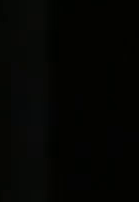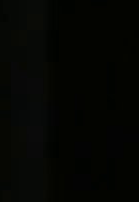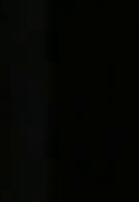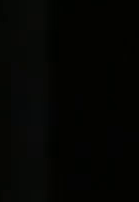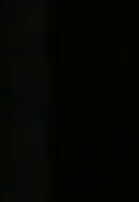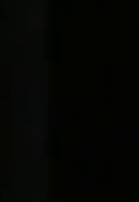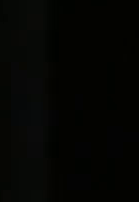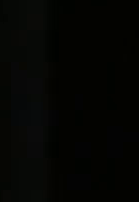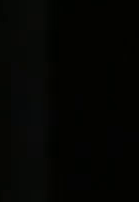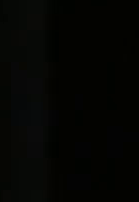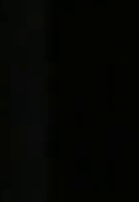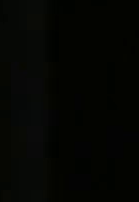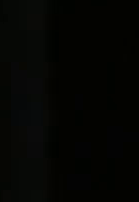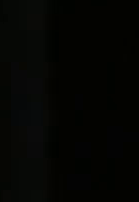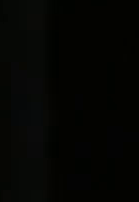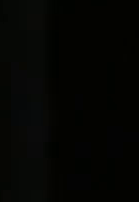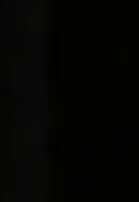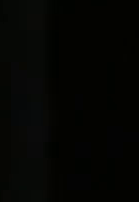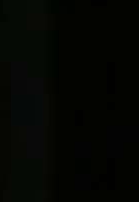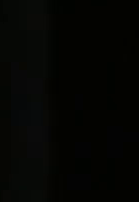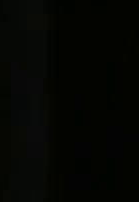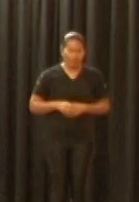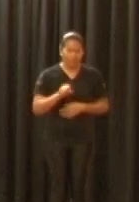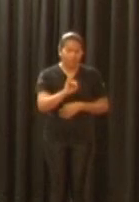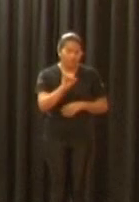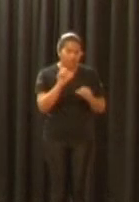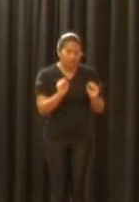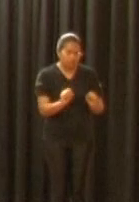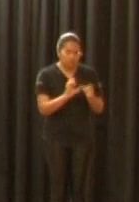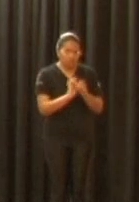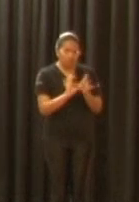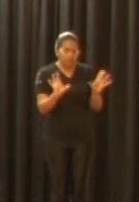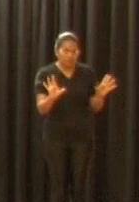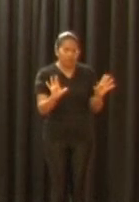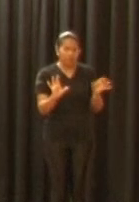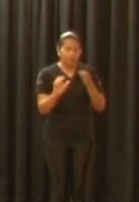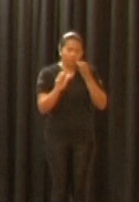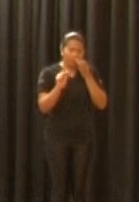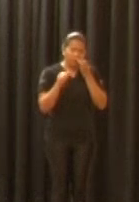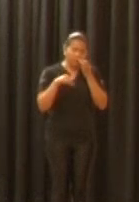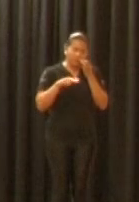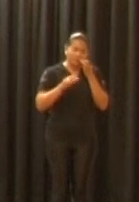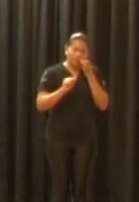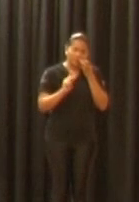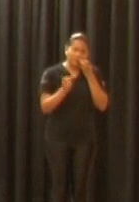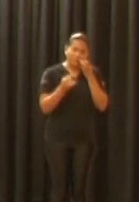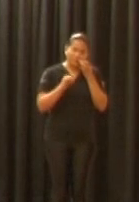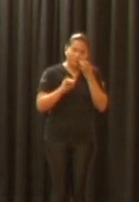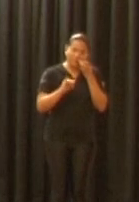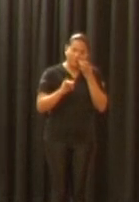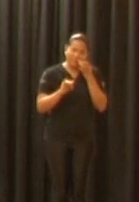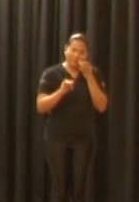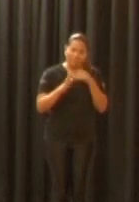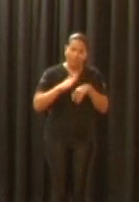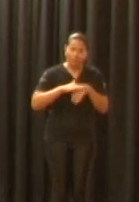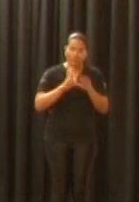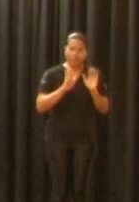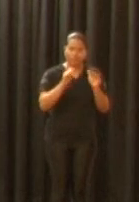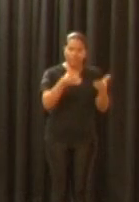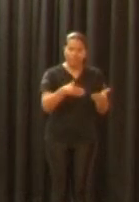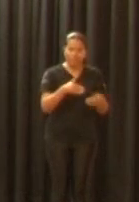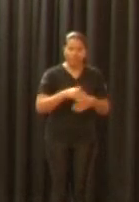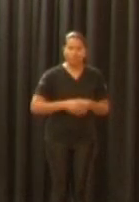né, na nossa sociedade. Então, se puderem... Começa pela Anaí, eu acho que a pergunta foi mais direcionada. Eu coloquei